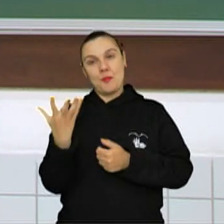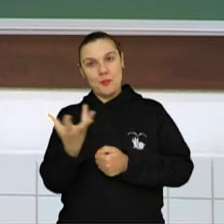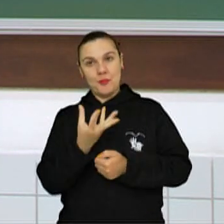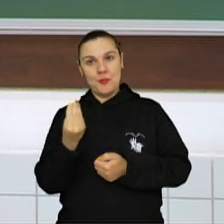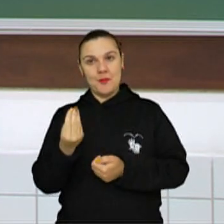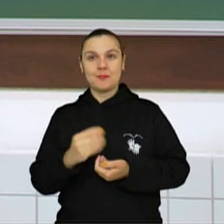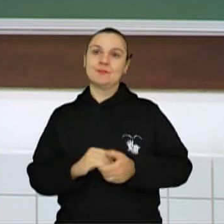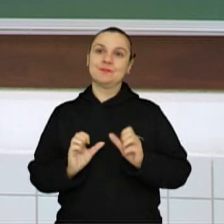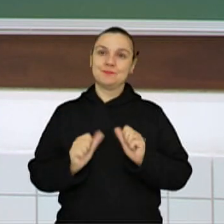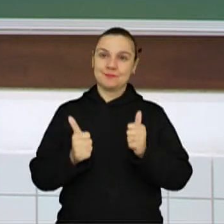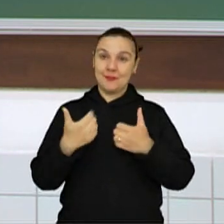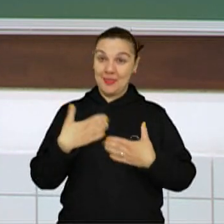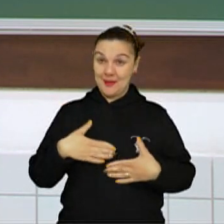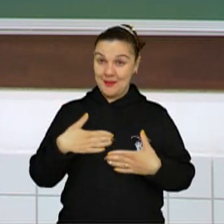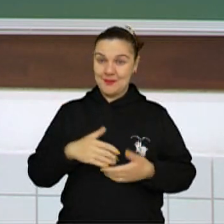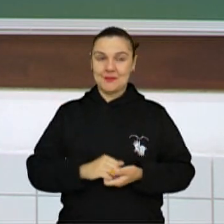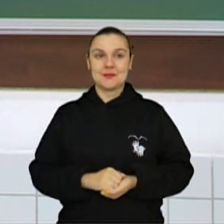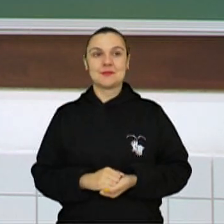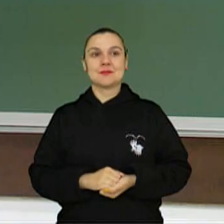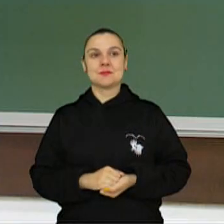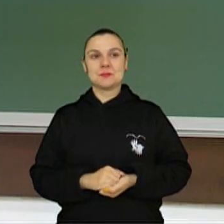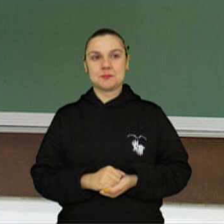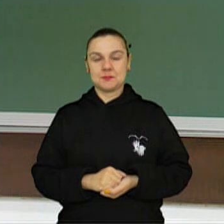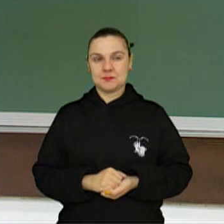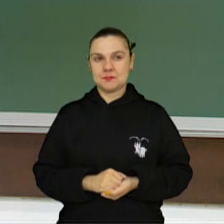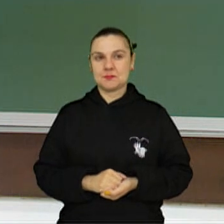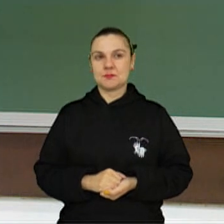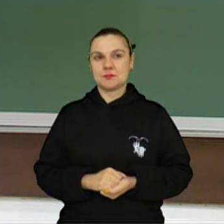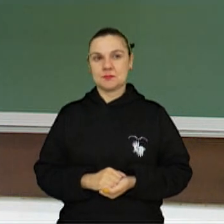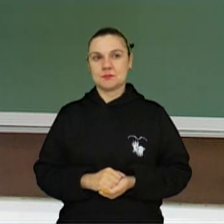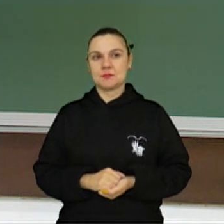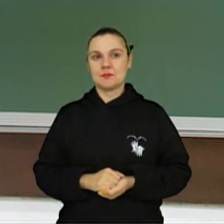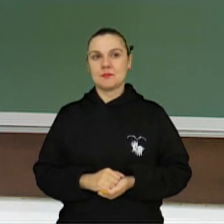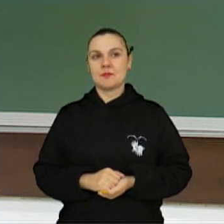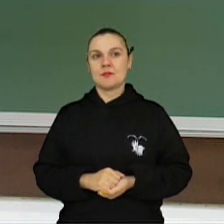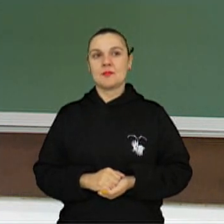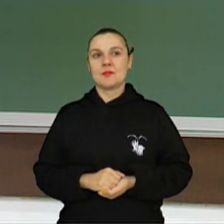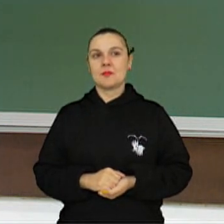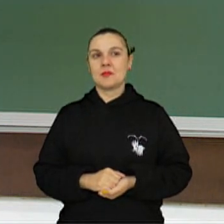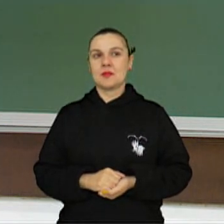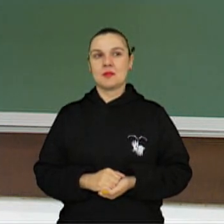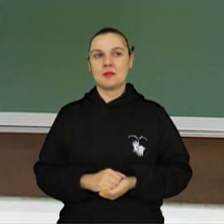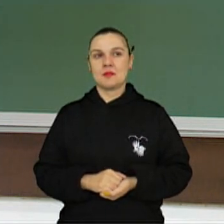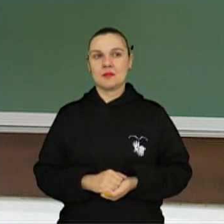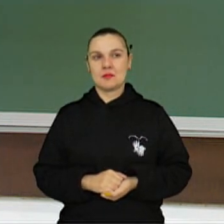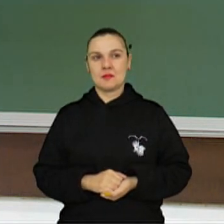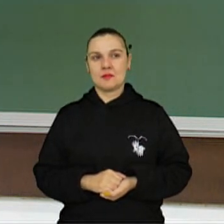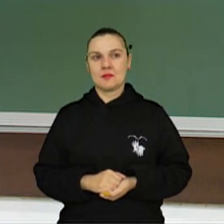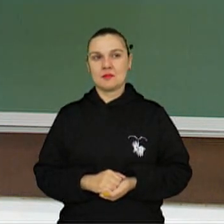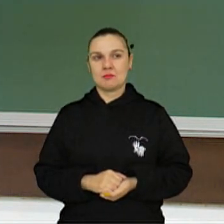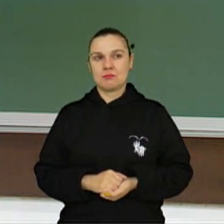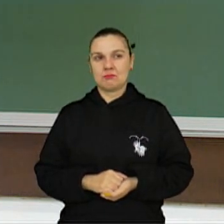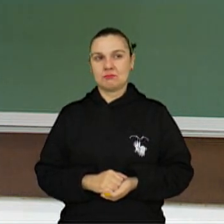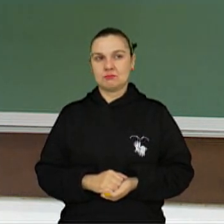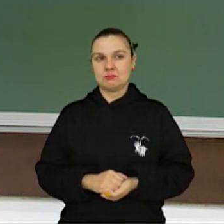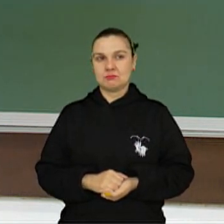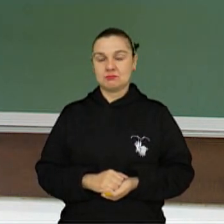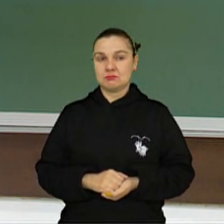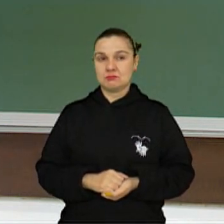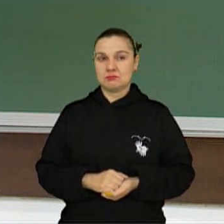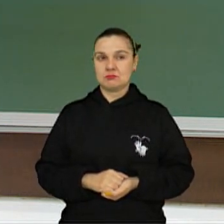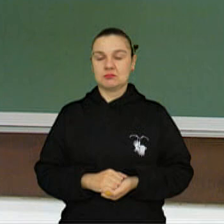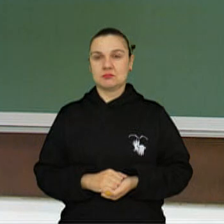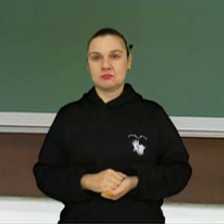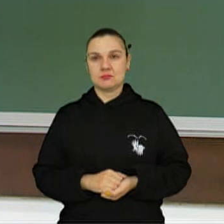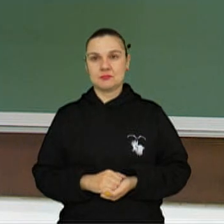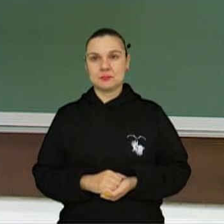las pernas. Tranquilo? A ver, então, e também podemos utilizar no me siento bien ou me siento